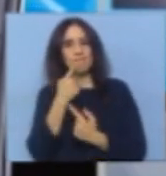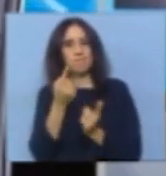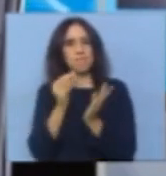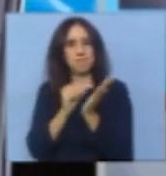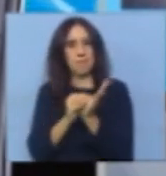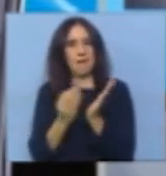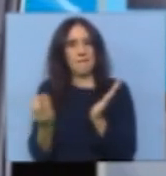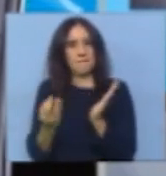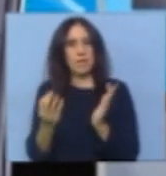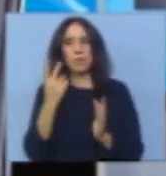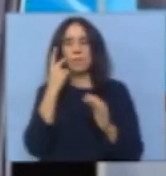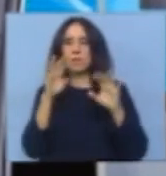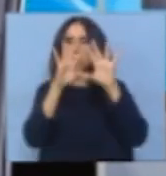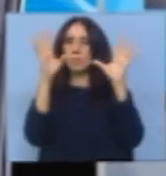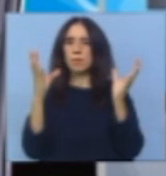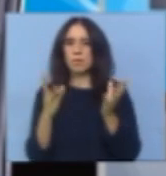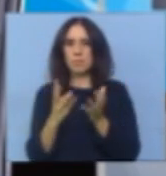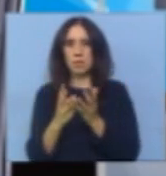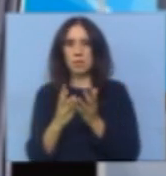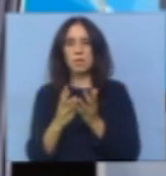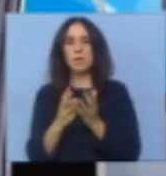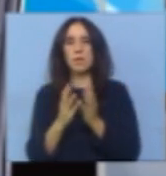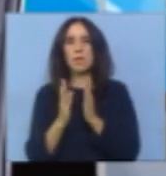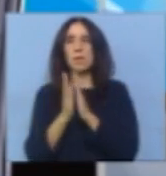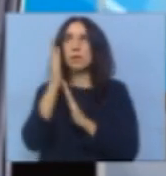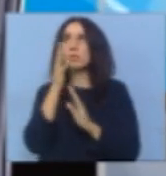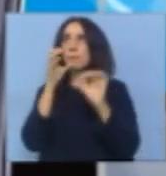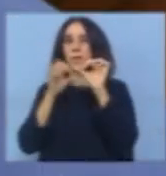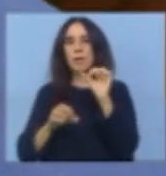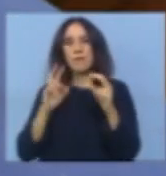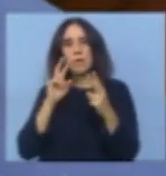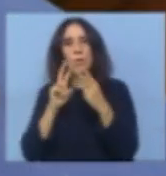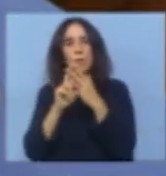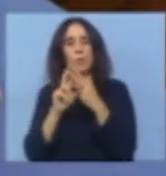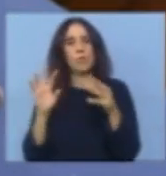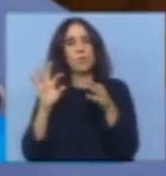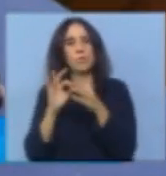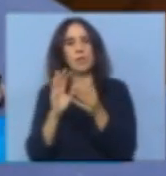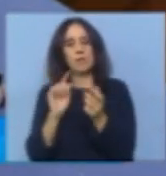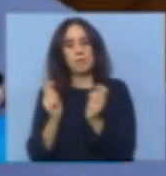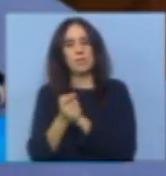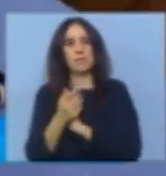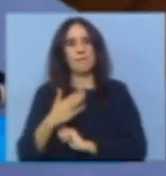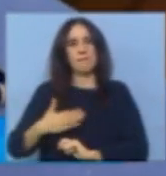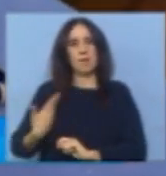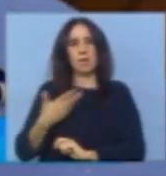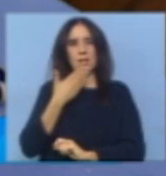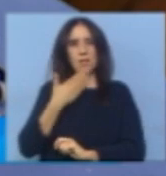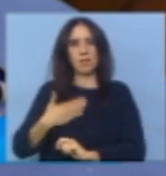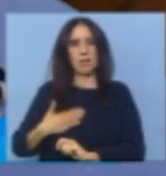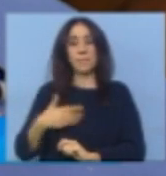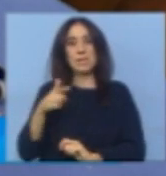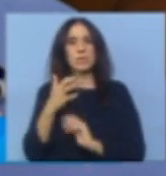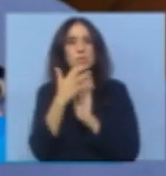que globalmente foi transformada pelo encontro com a palavra de Deus. E isto é que torna o texto tão